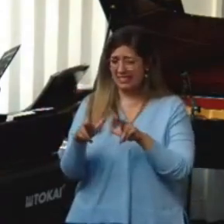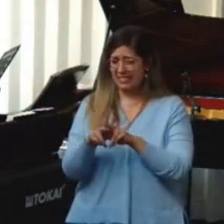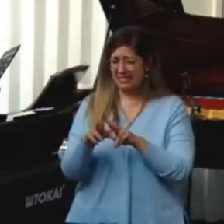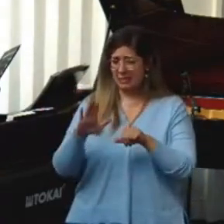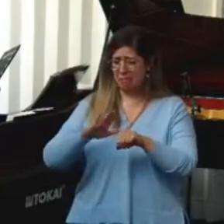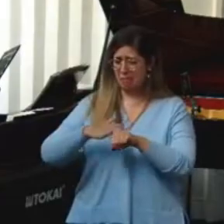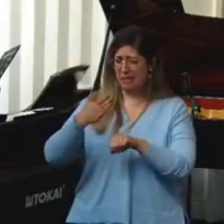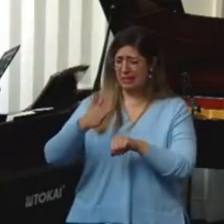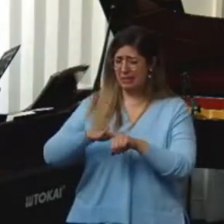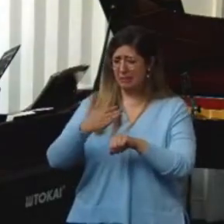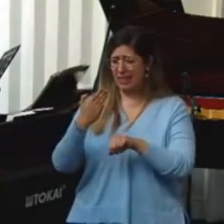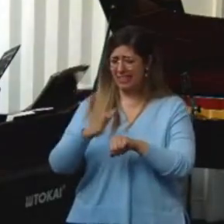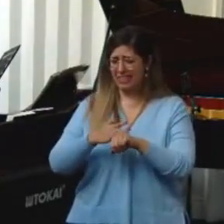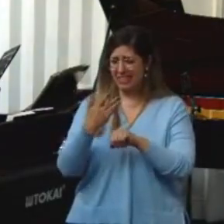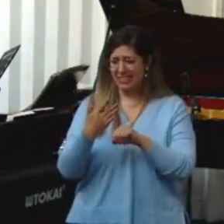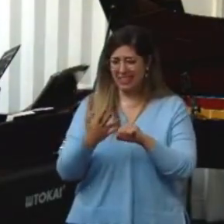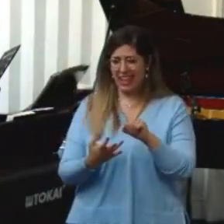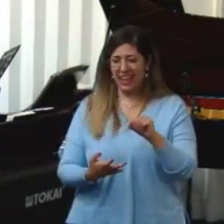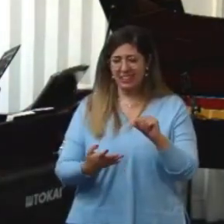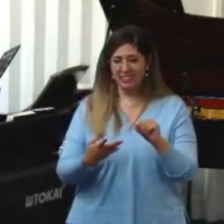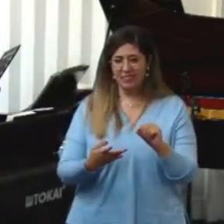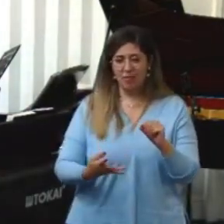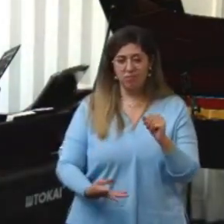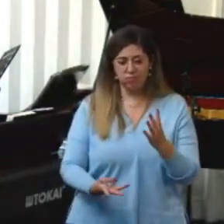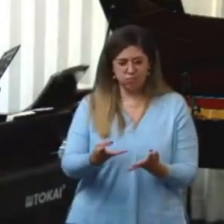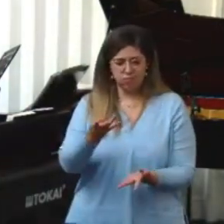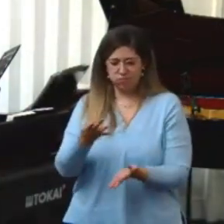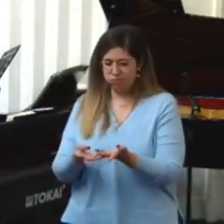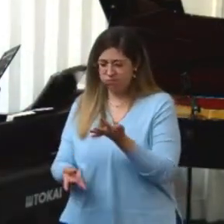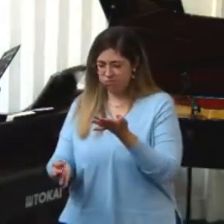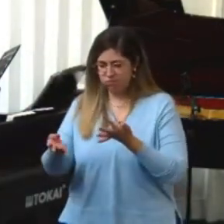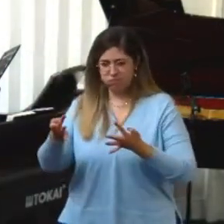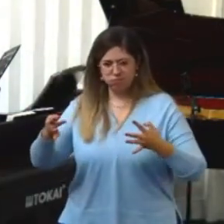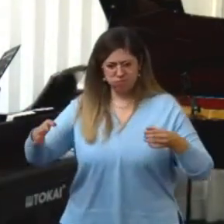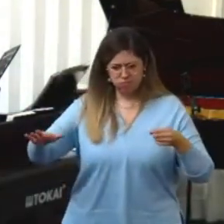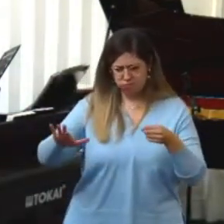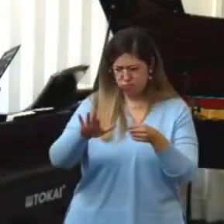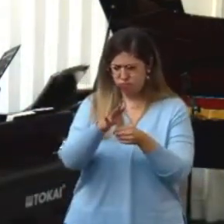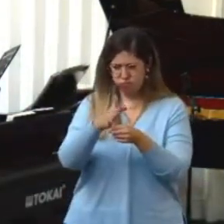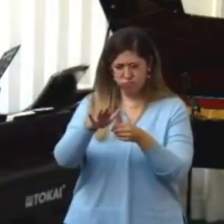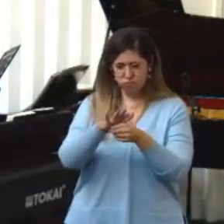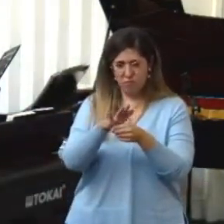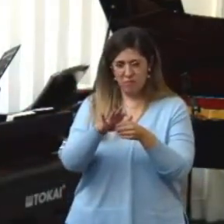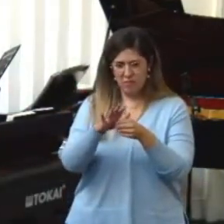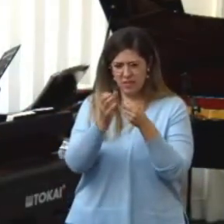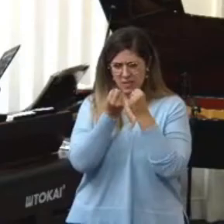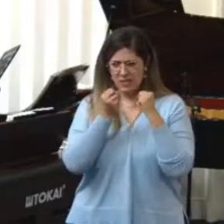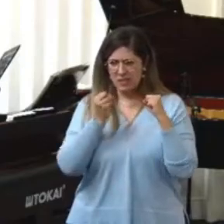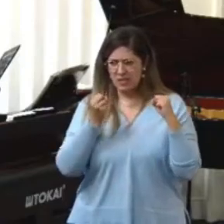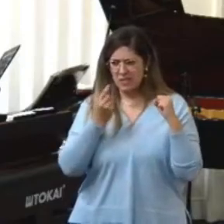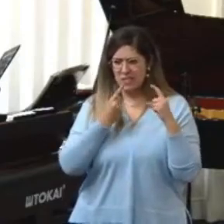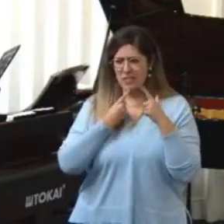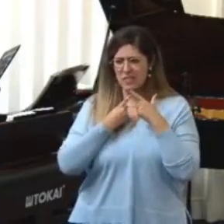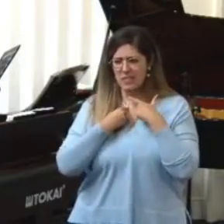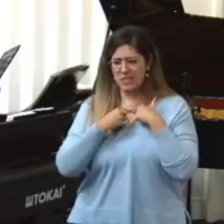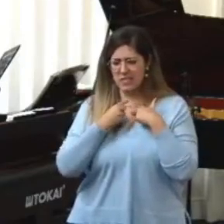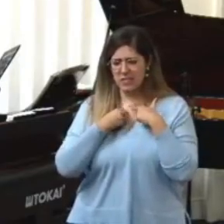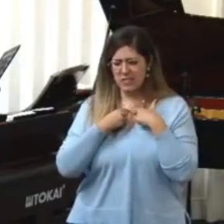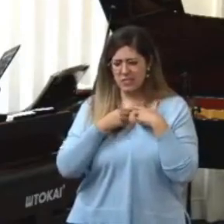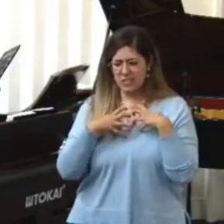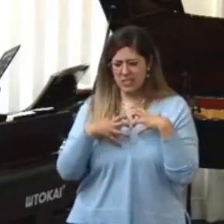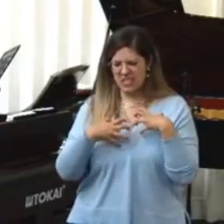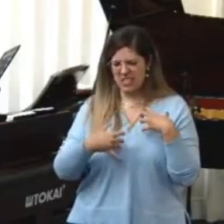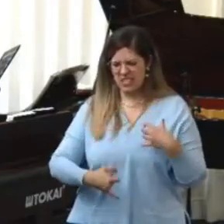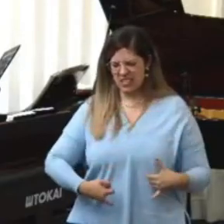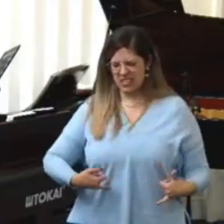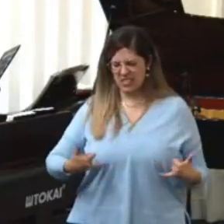Desde incendiar todas as plantações, os campos dos filisteus, até o momento então que